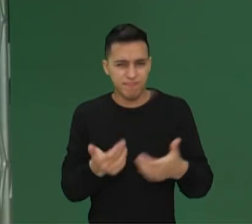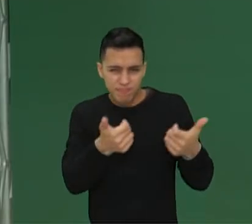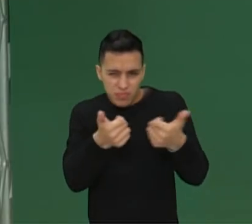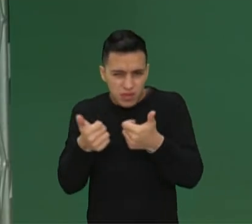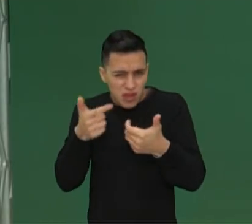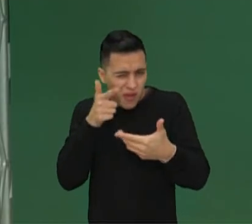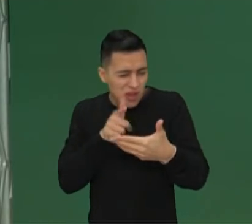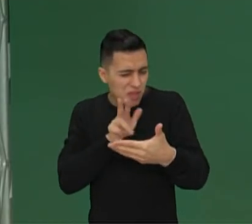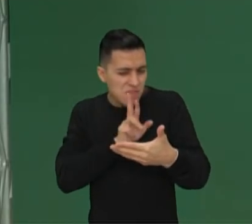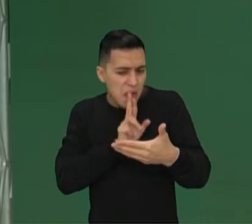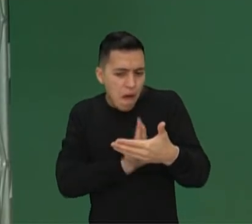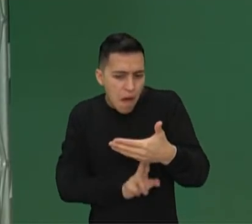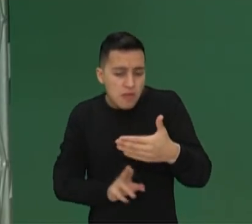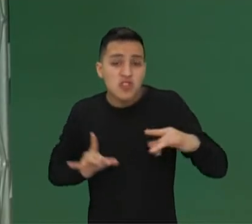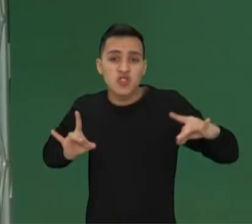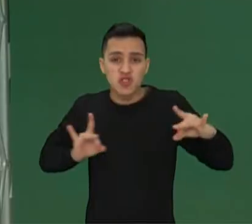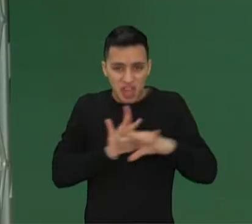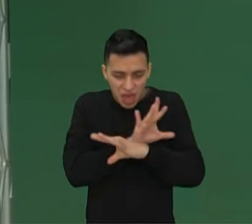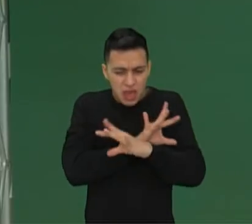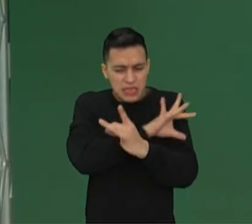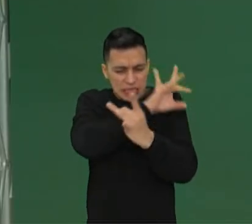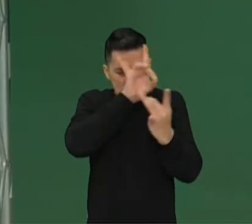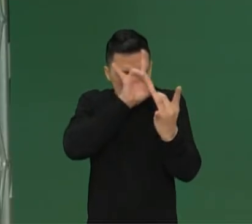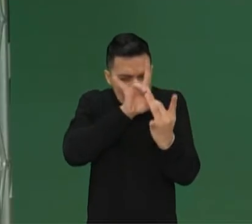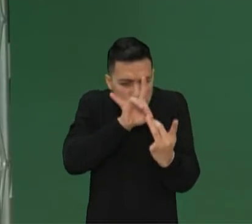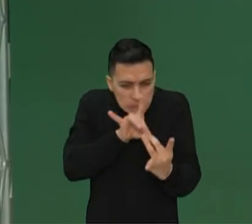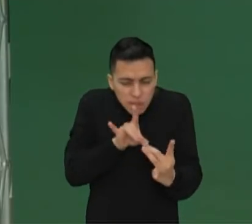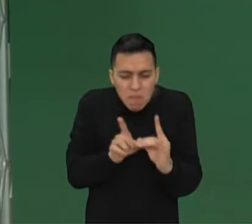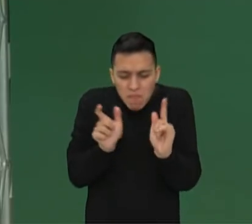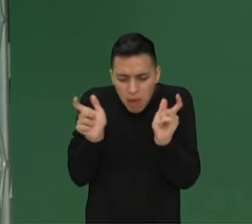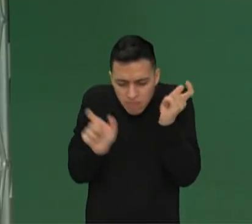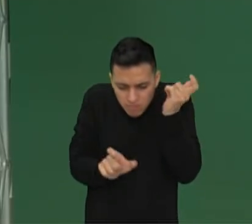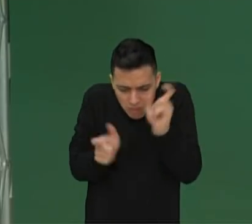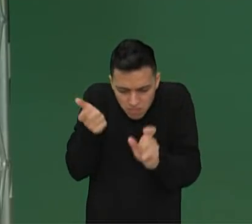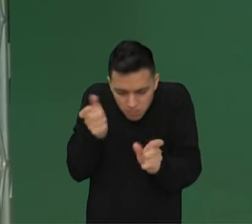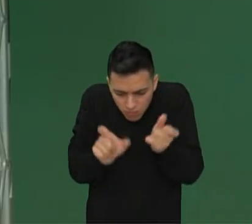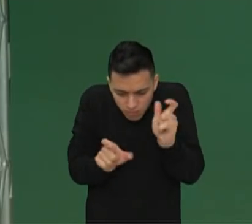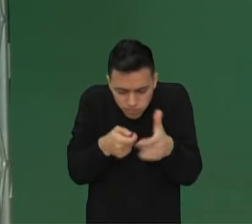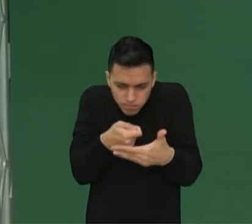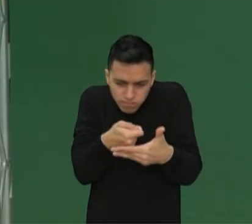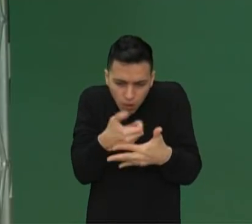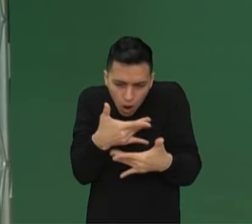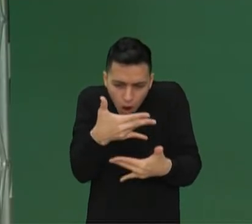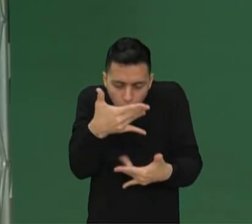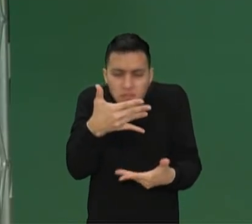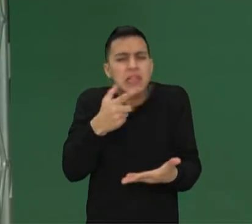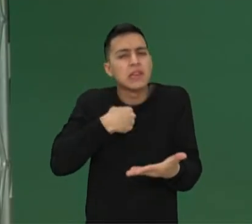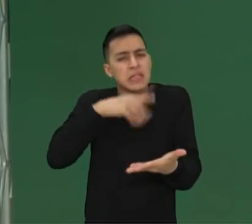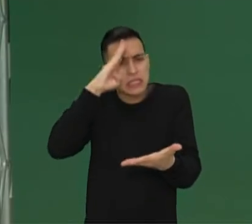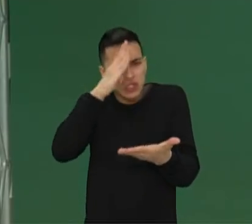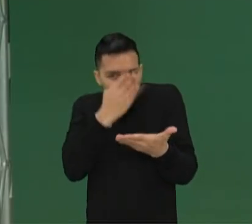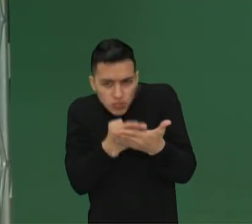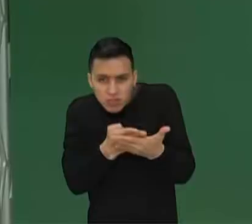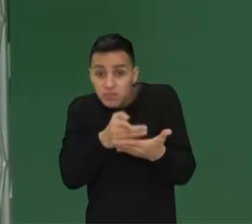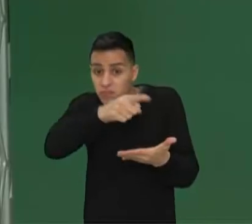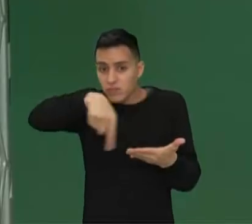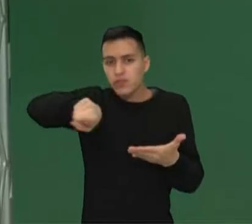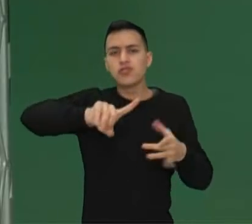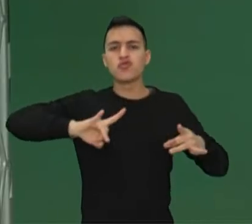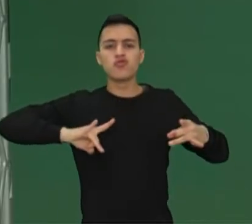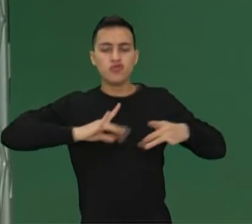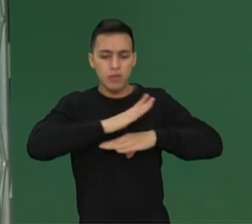Conseguiram responder, pessoal? Conseguiram especificar em palavras aí no seu caderno? Eu creio assim que se você já tem uma